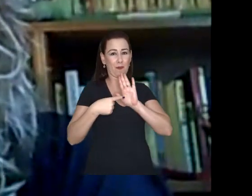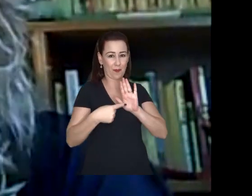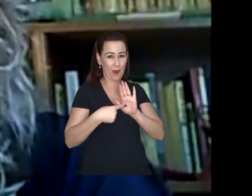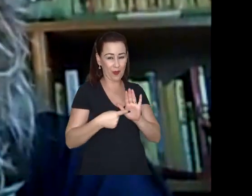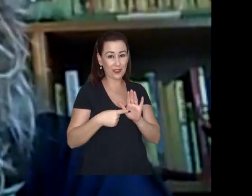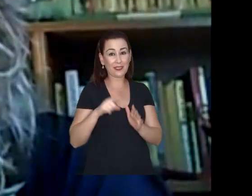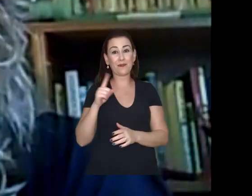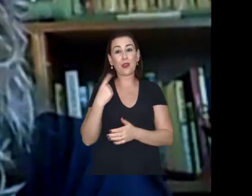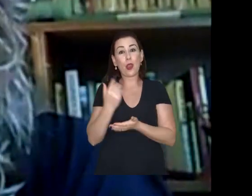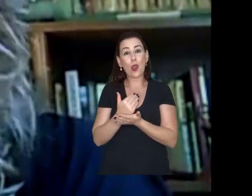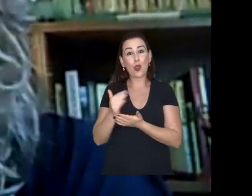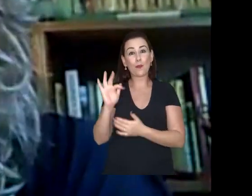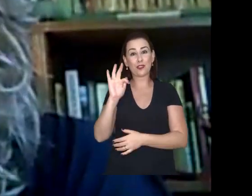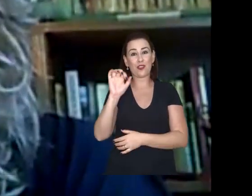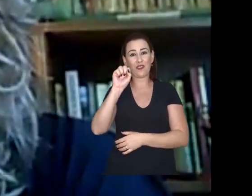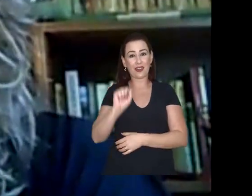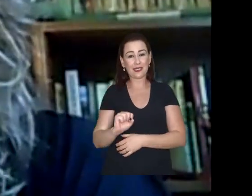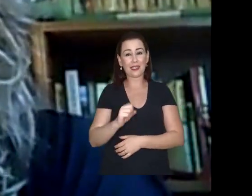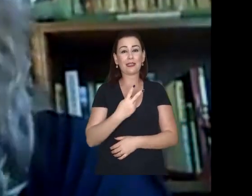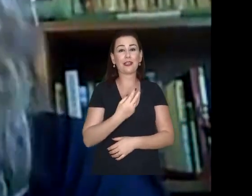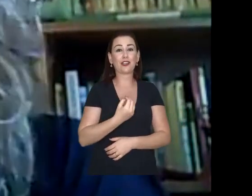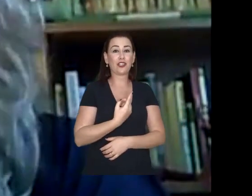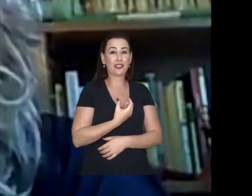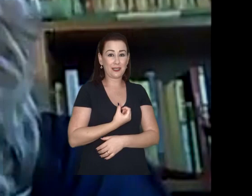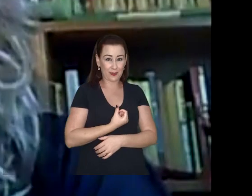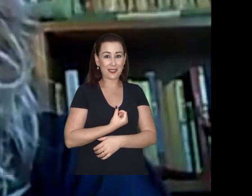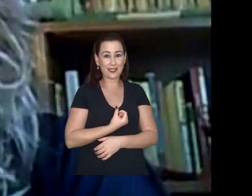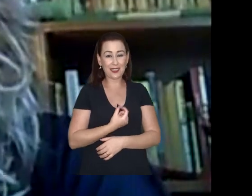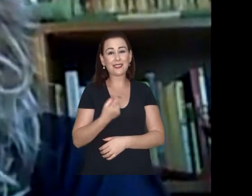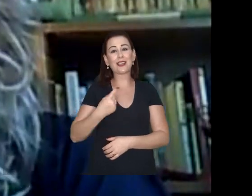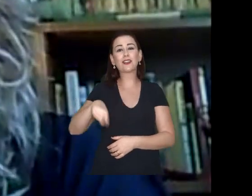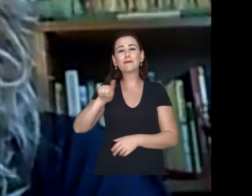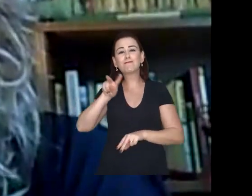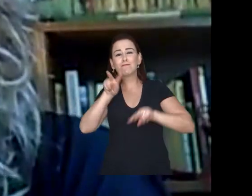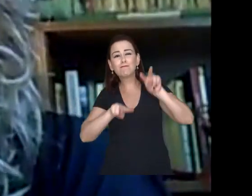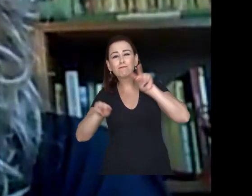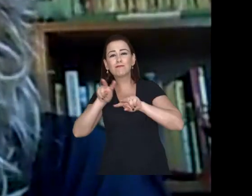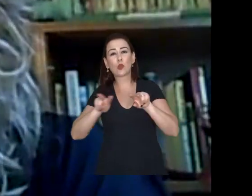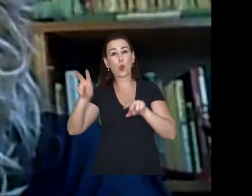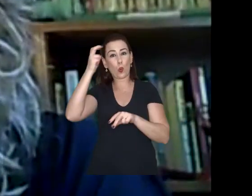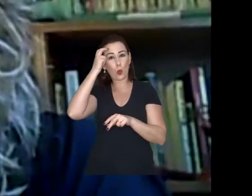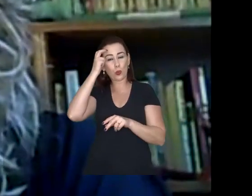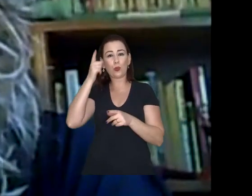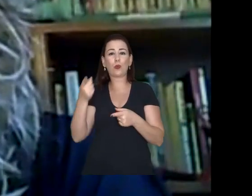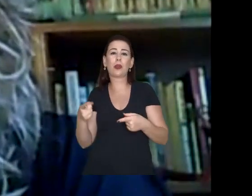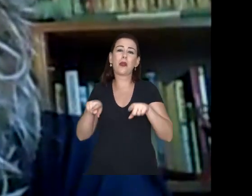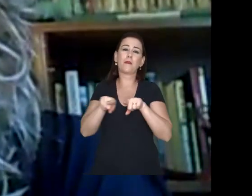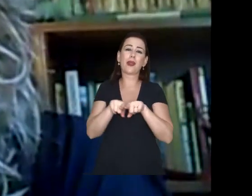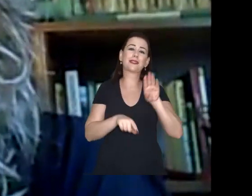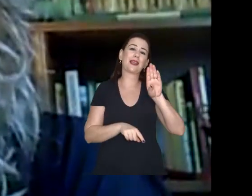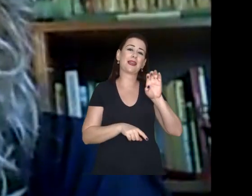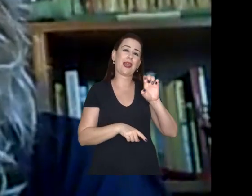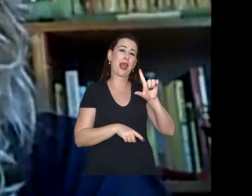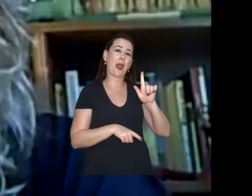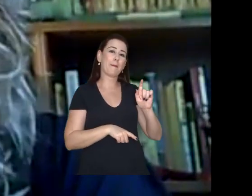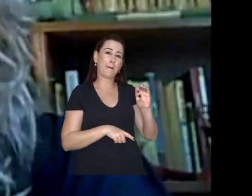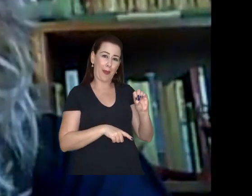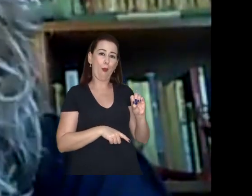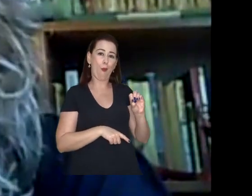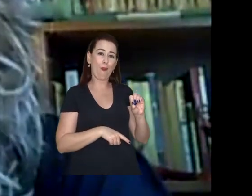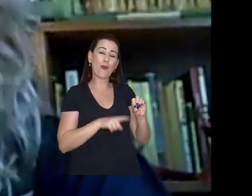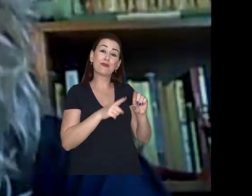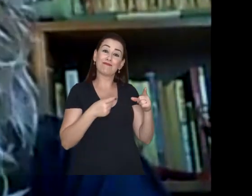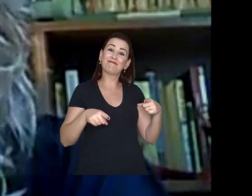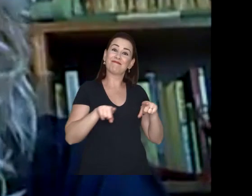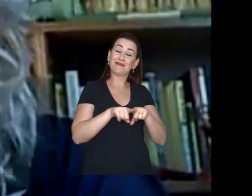chegamos em feira desde 2016, quando realizamos o diagnóstico cultural, né, em parceria com a Belgo Becarte, e desde